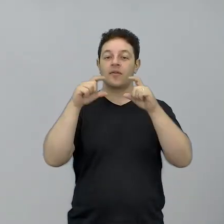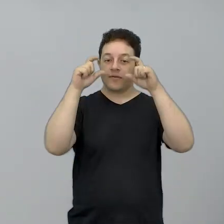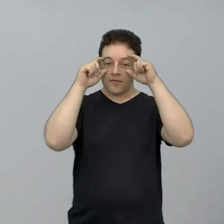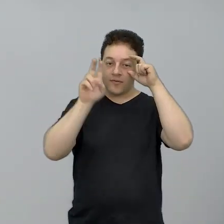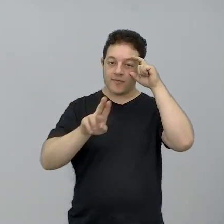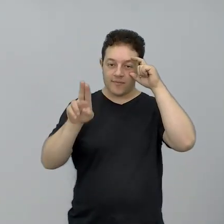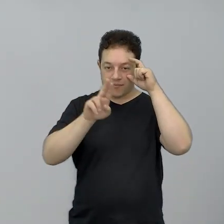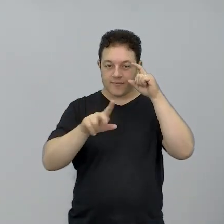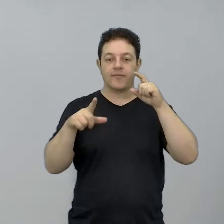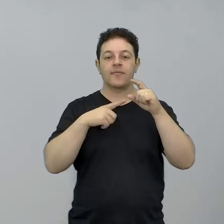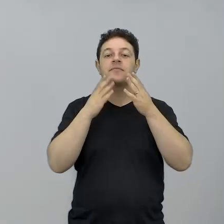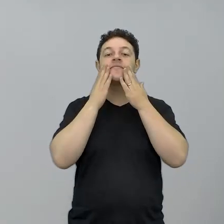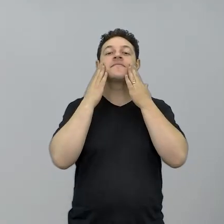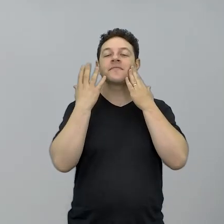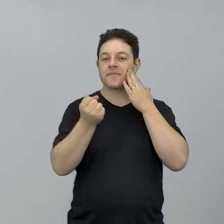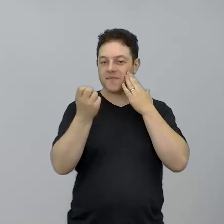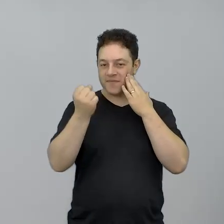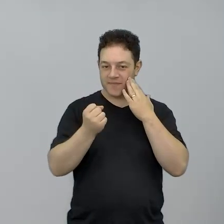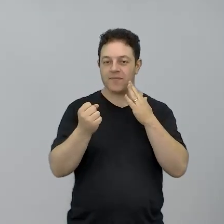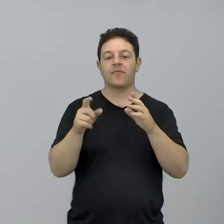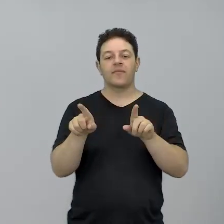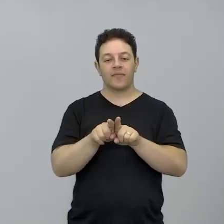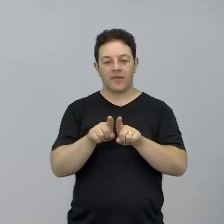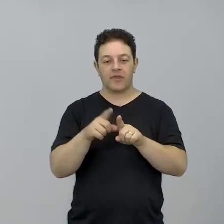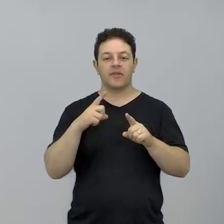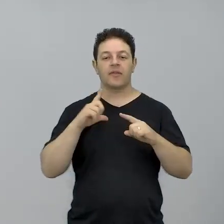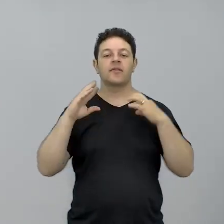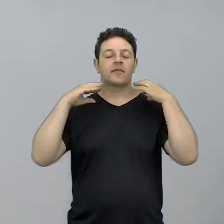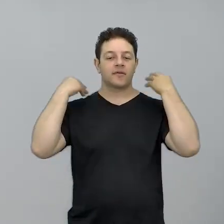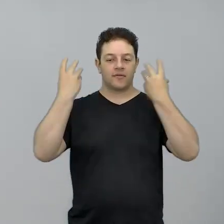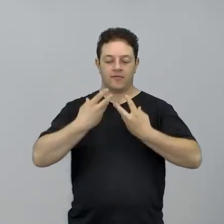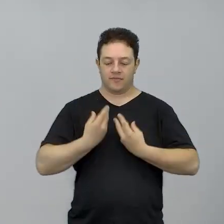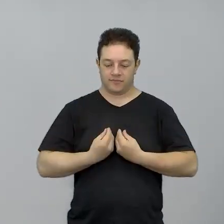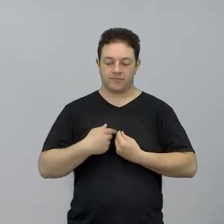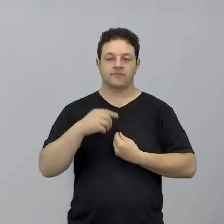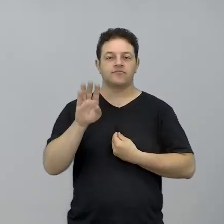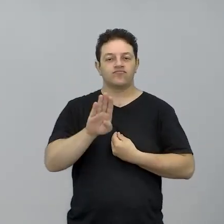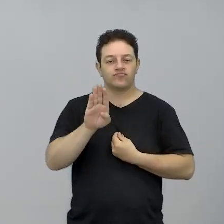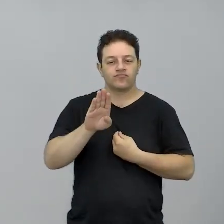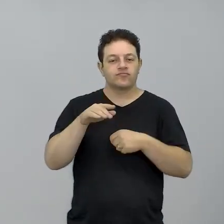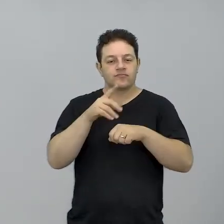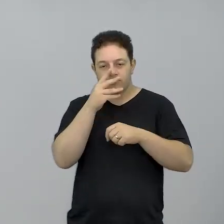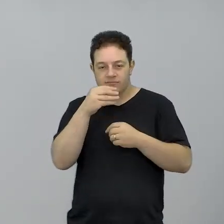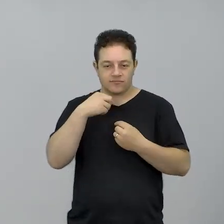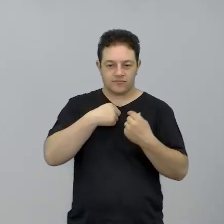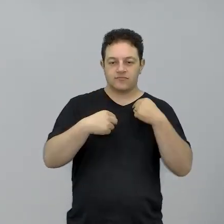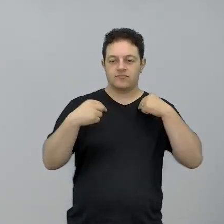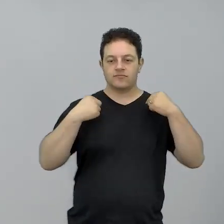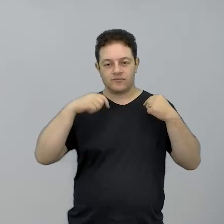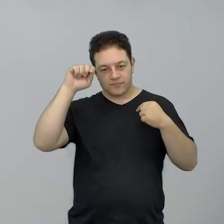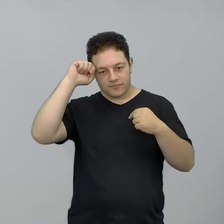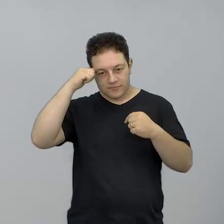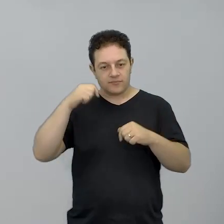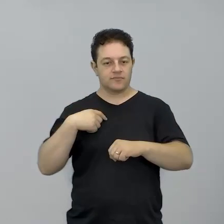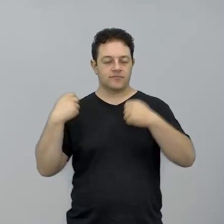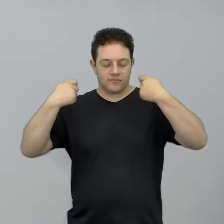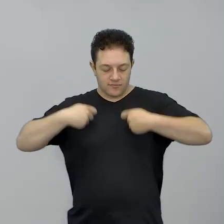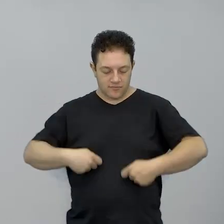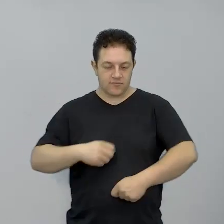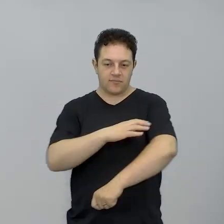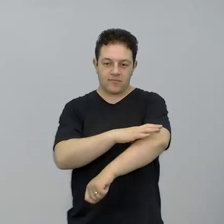óculos, tenho pele clara. Estou com um lenço bege com detalhes pretos, uma blusa de